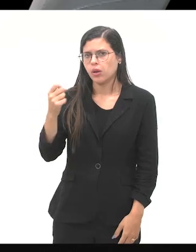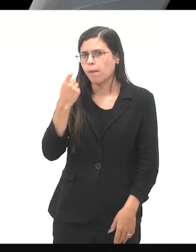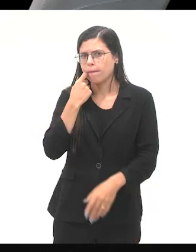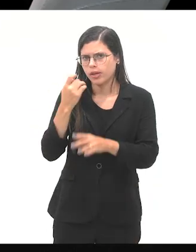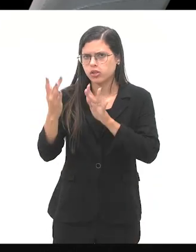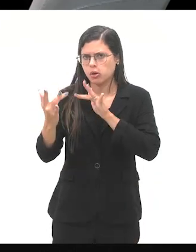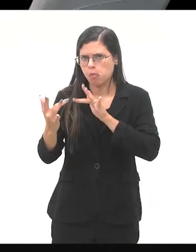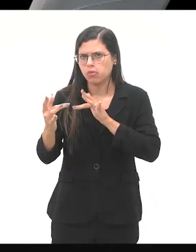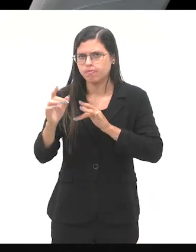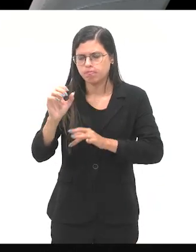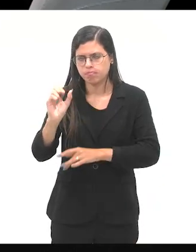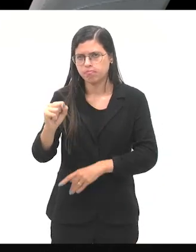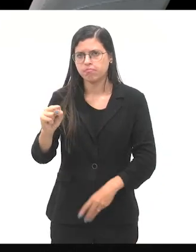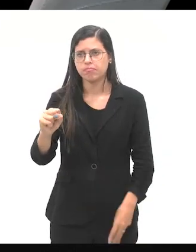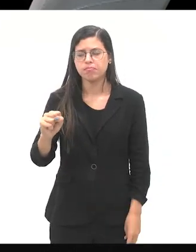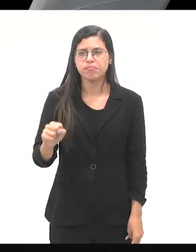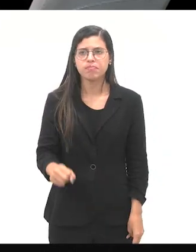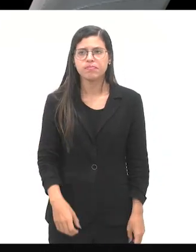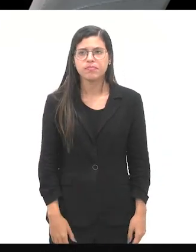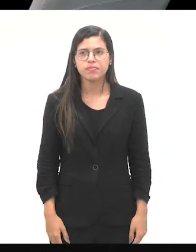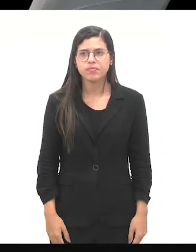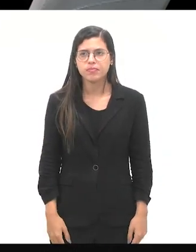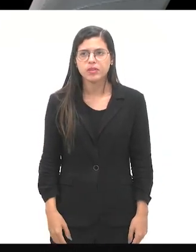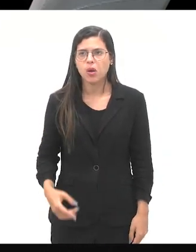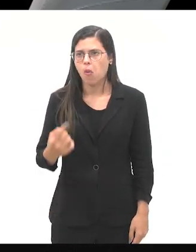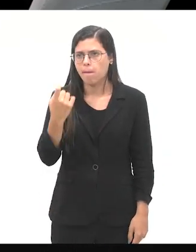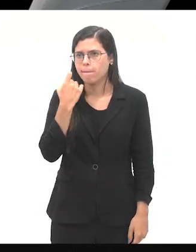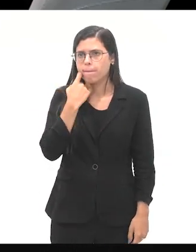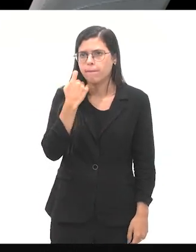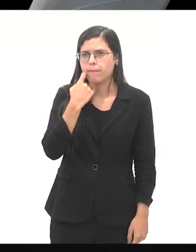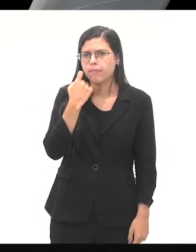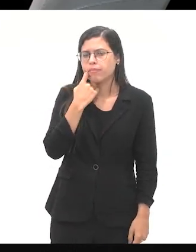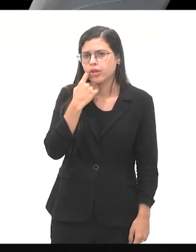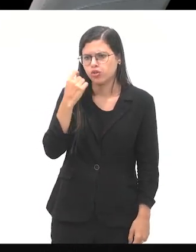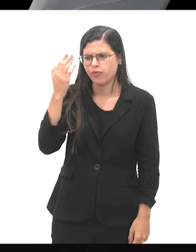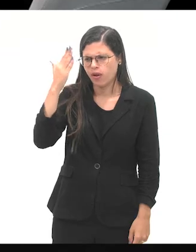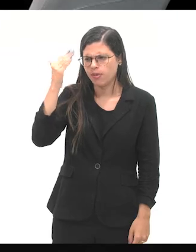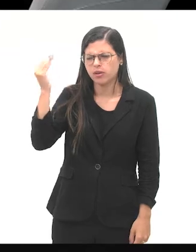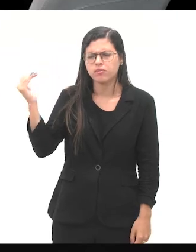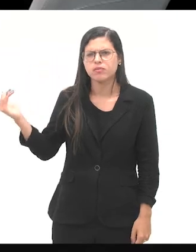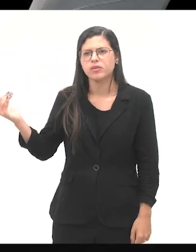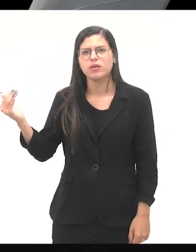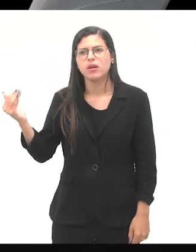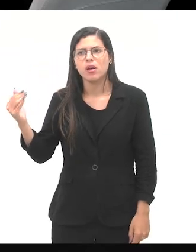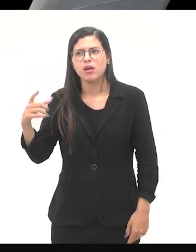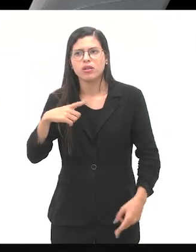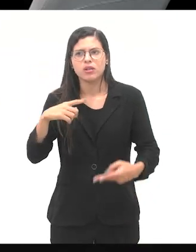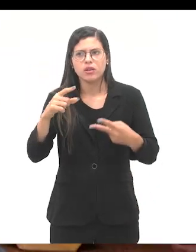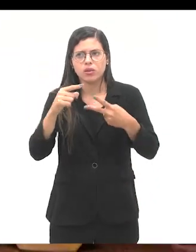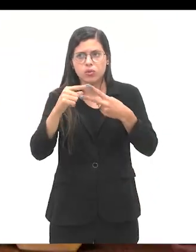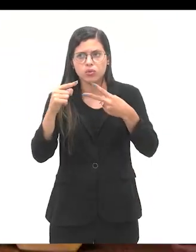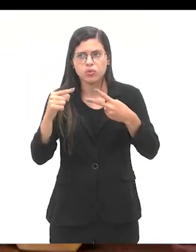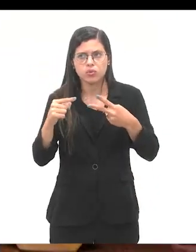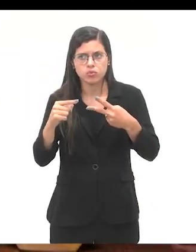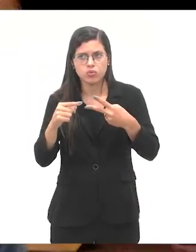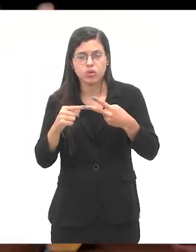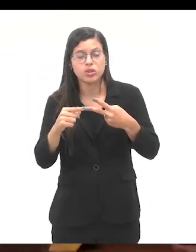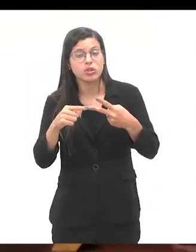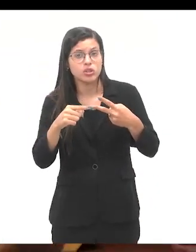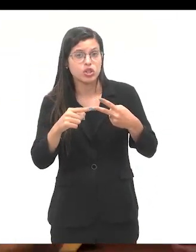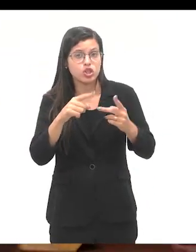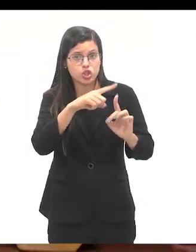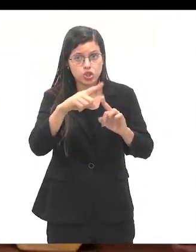namorado, assim, ele é um peixe que pega uma fama, né? Existe duas qualidades de namorado: